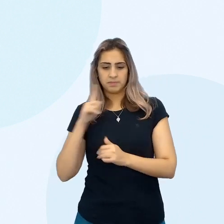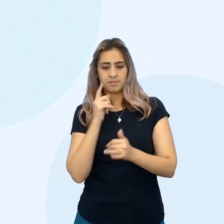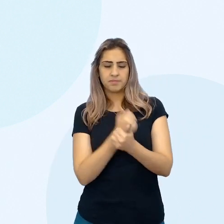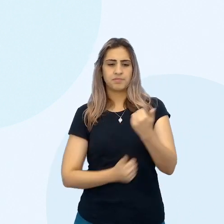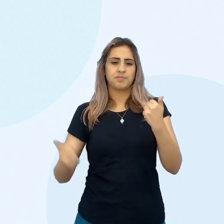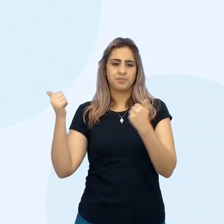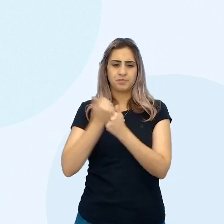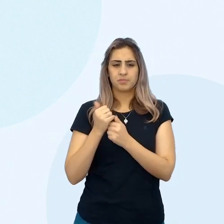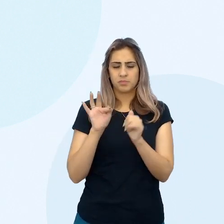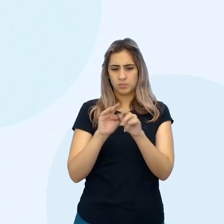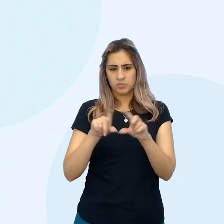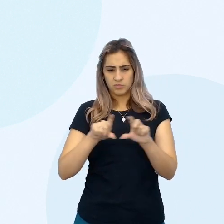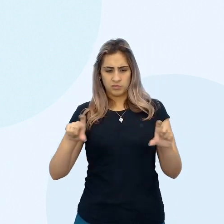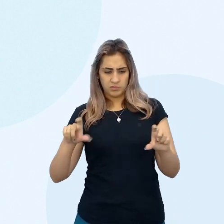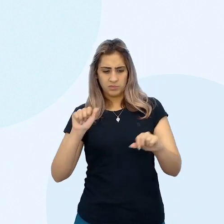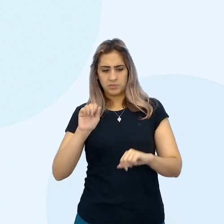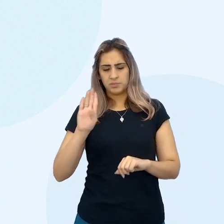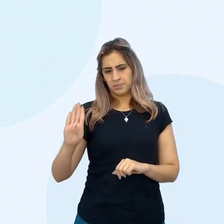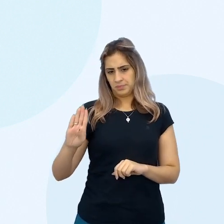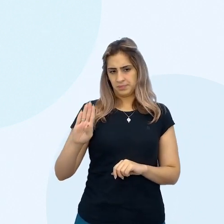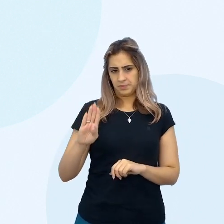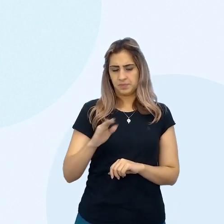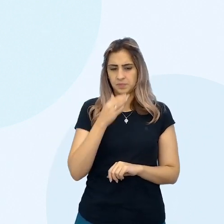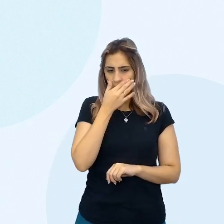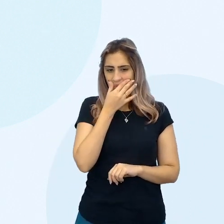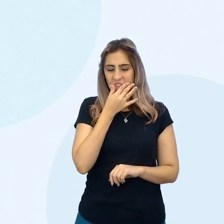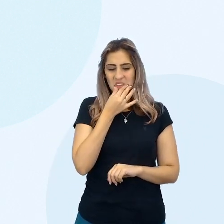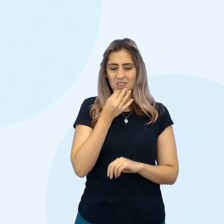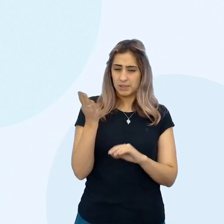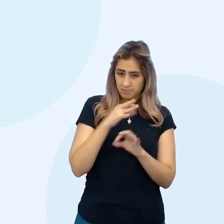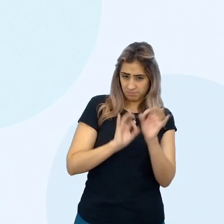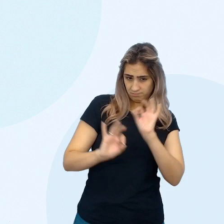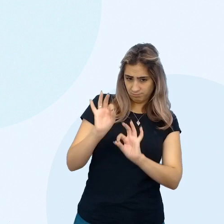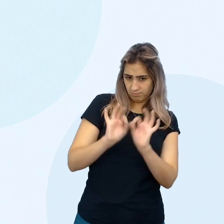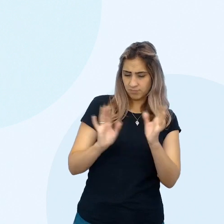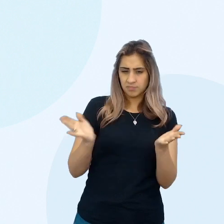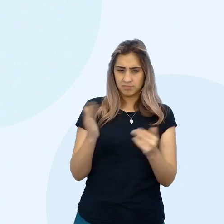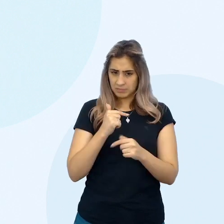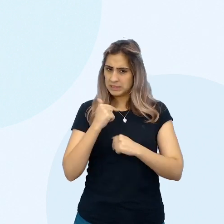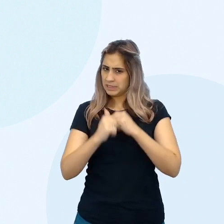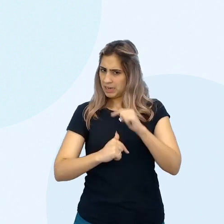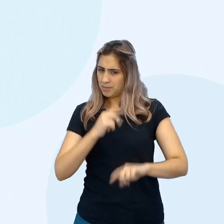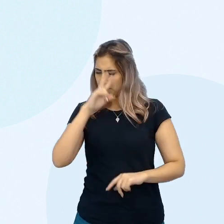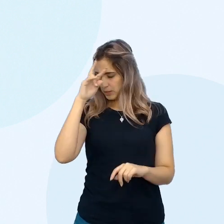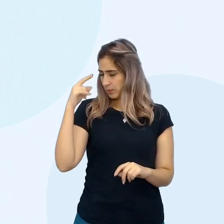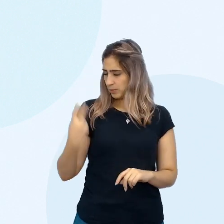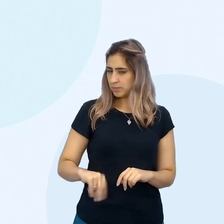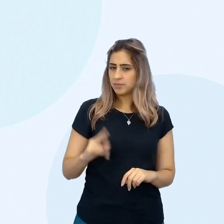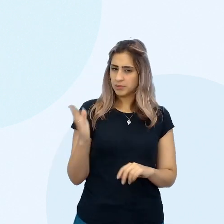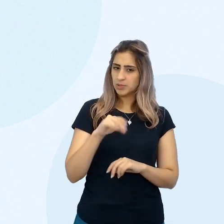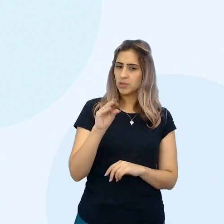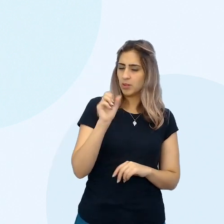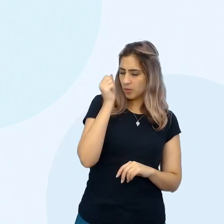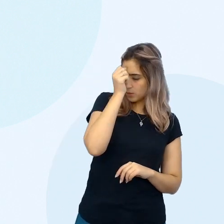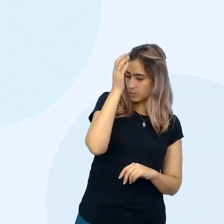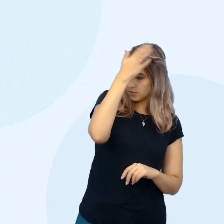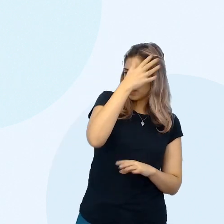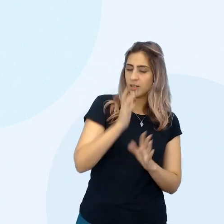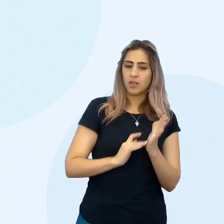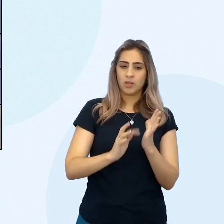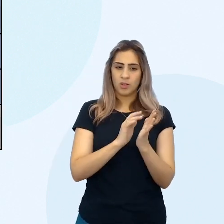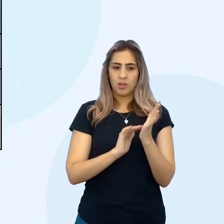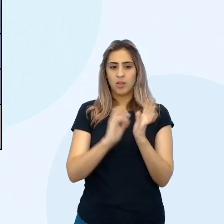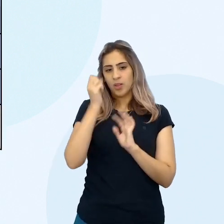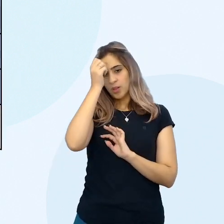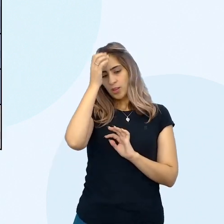na formulazinha e descobrir o valor do A e do B. Legal. Tá bom? Então, vamos montar isso? Bora. Pra nossa... Vai dar trabalho. Não. Por isso que eu trouxe o Osmar e a calculadora do Osmar. Minha